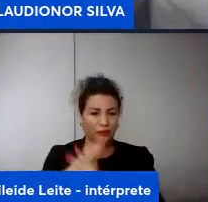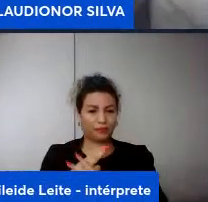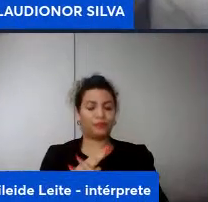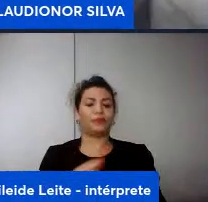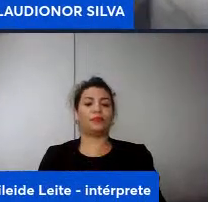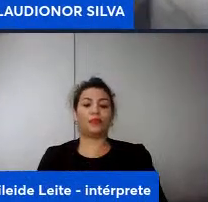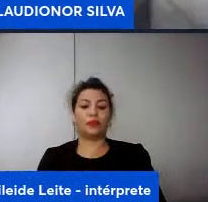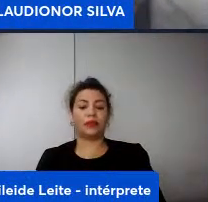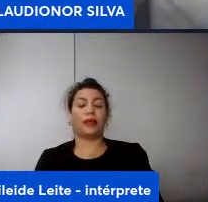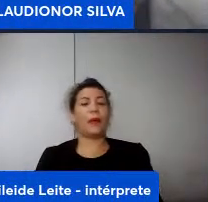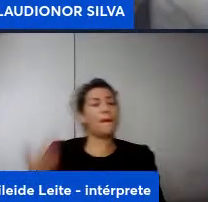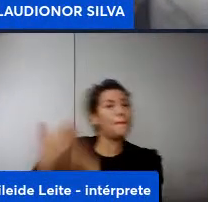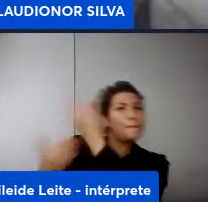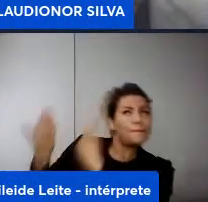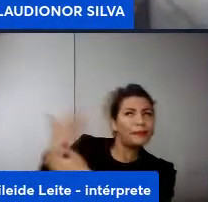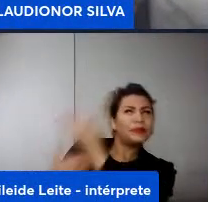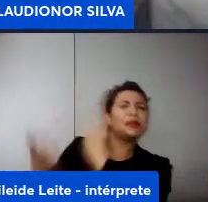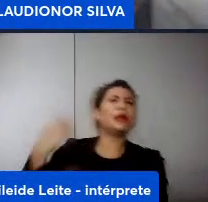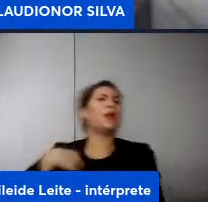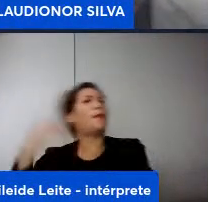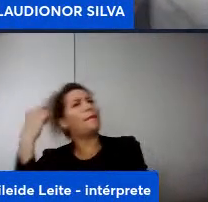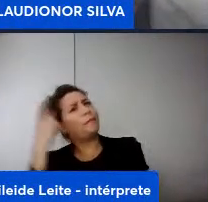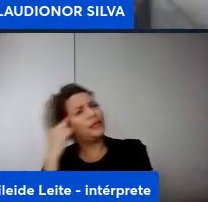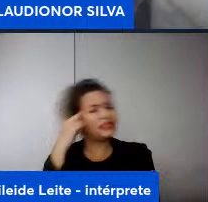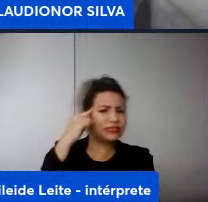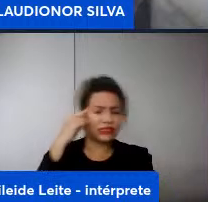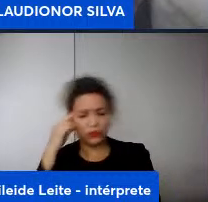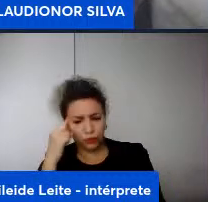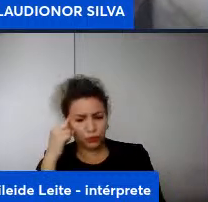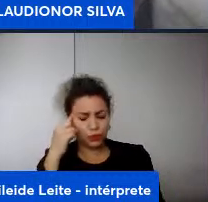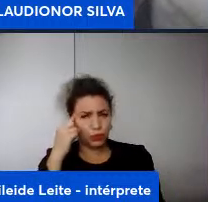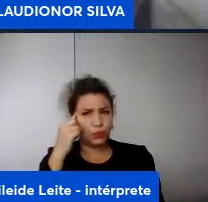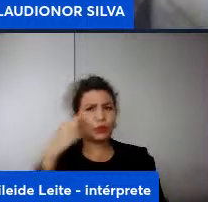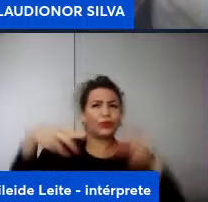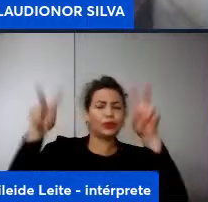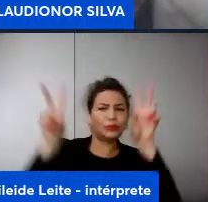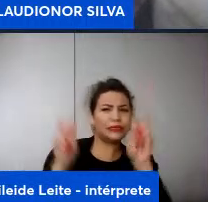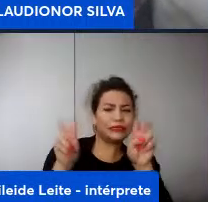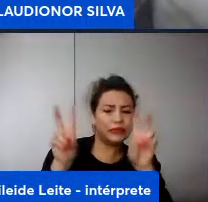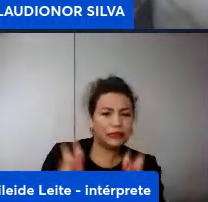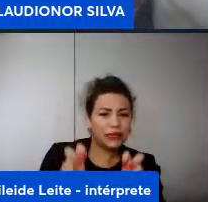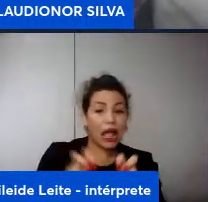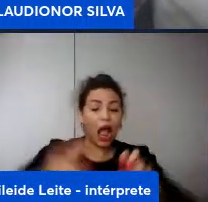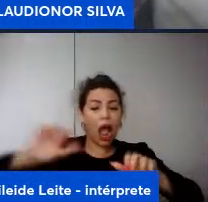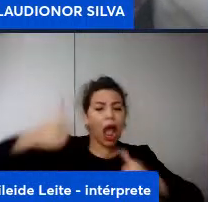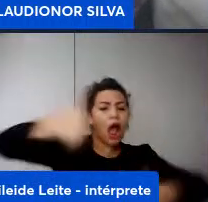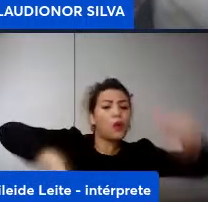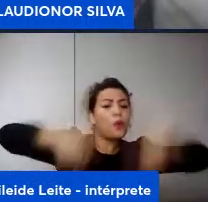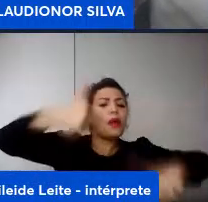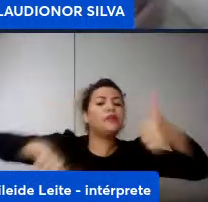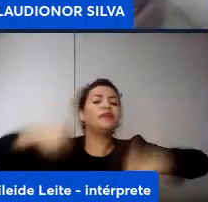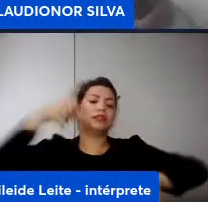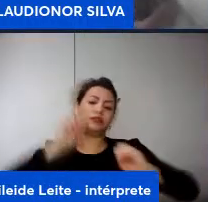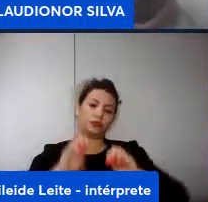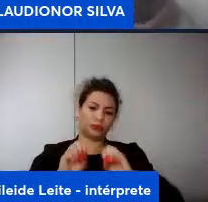há algum tempo eu tenho pensado muito sobre a qualificação do ensino, né? E